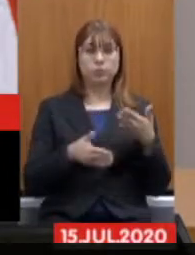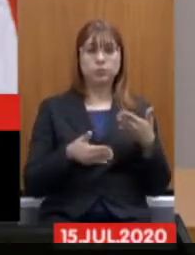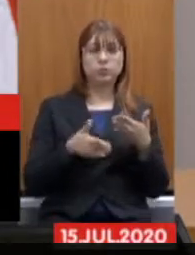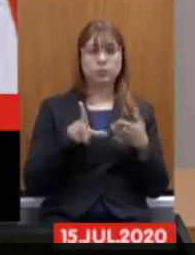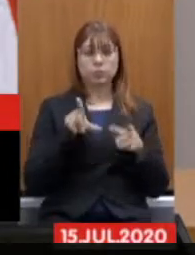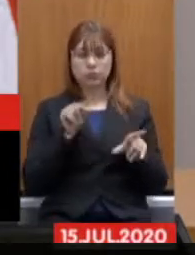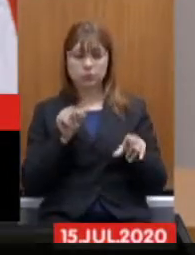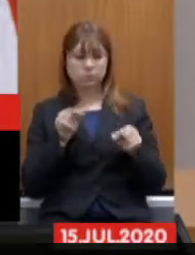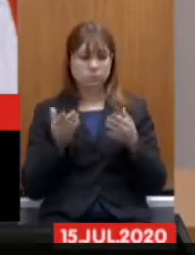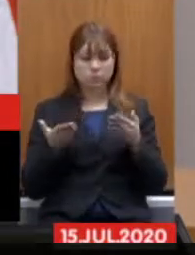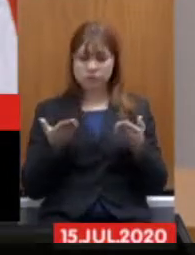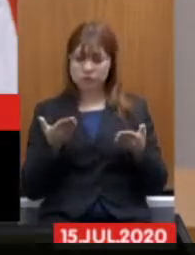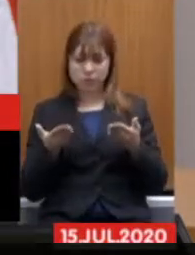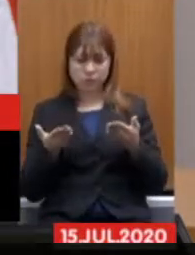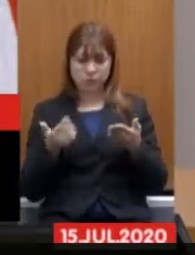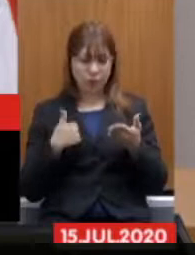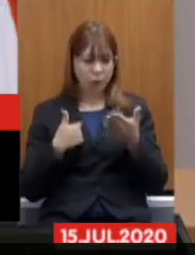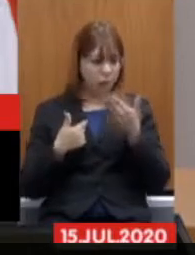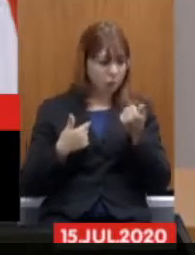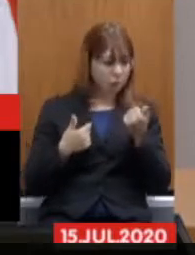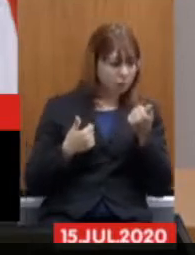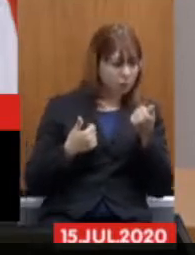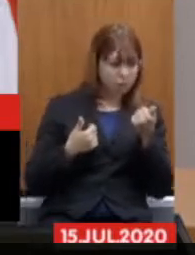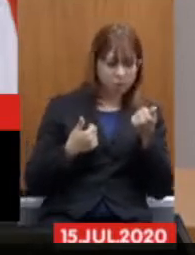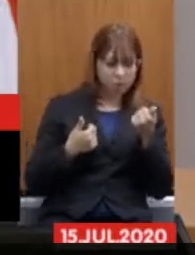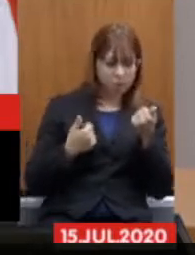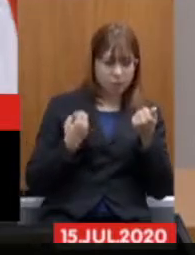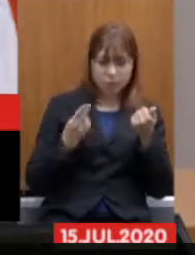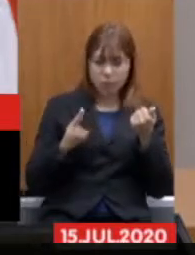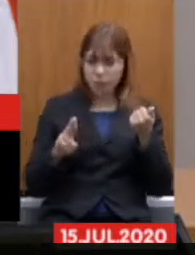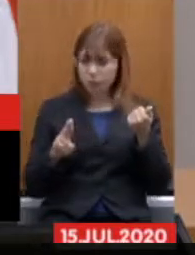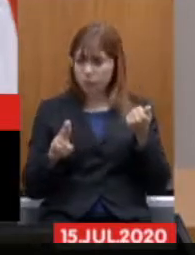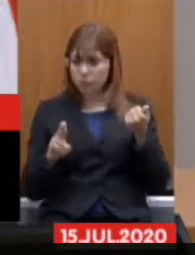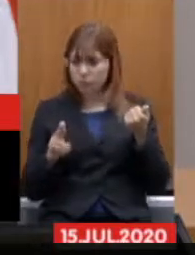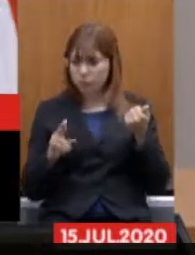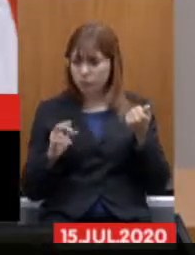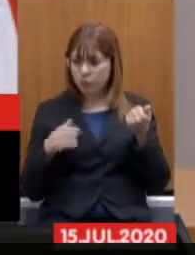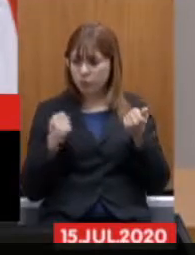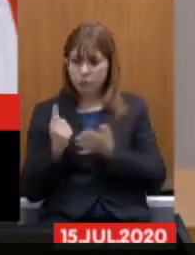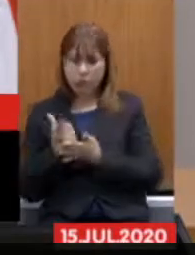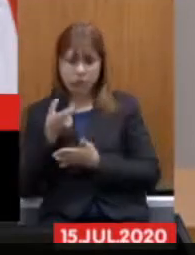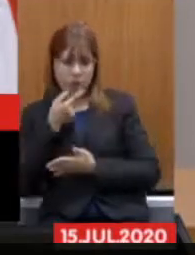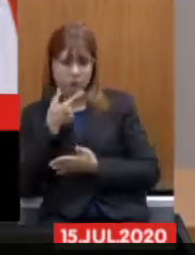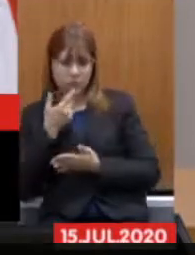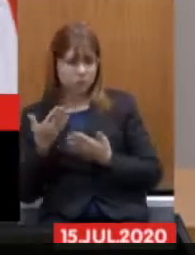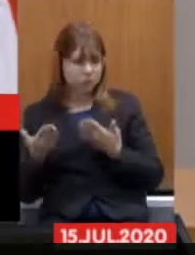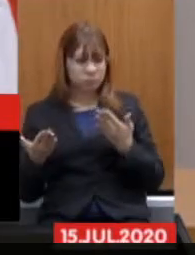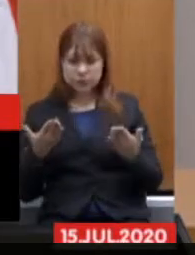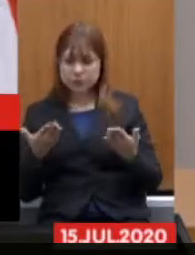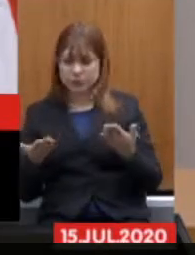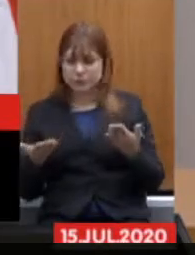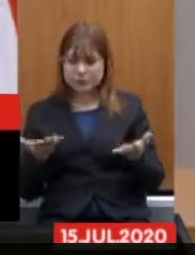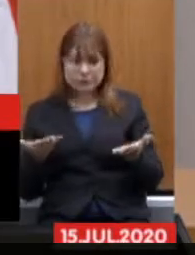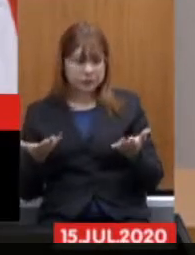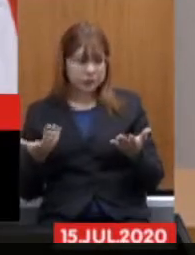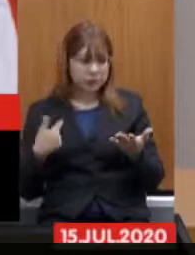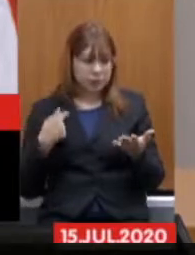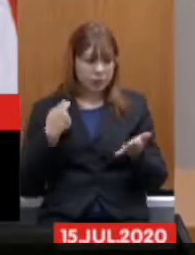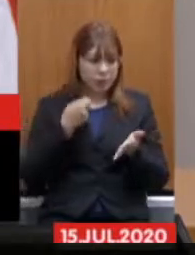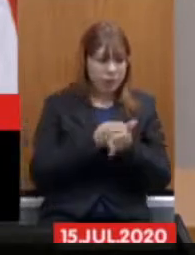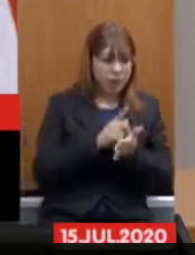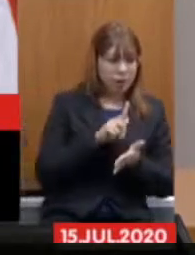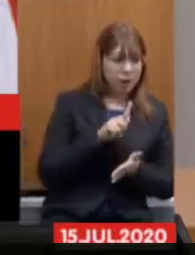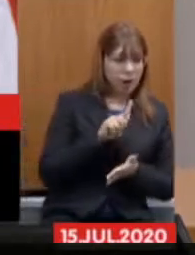escolher se ela vai comer e se ela vai comprar o remédio ou se ela vai